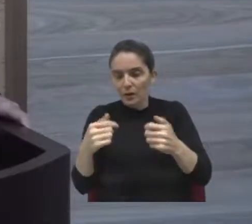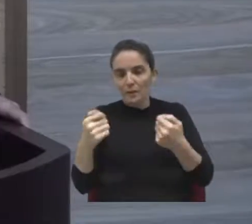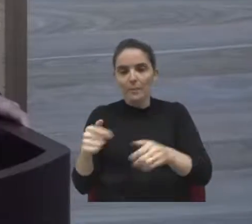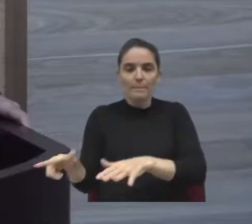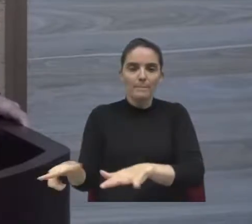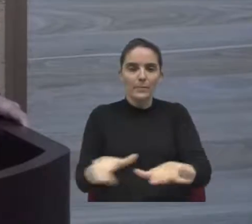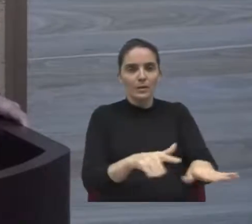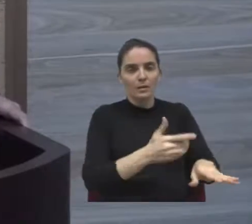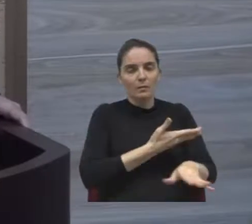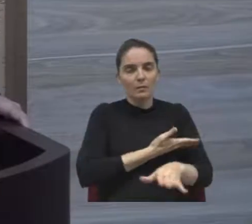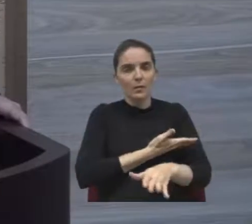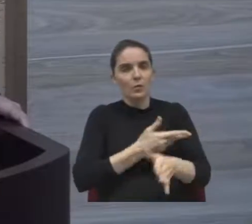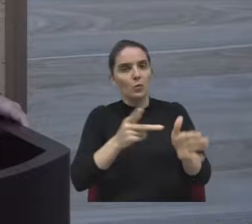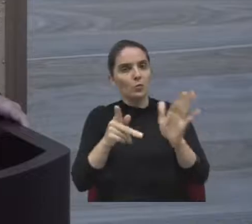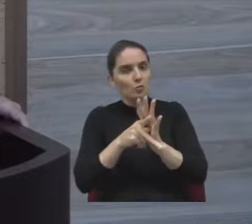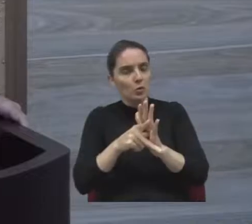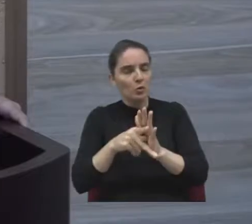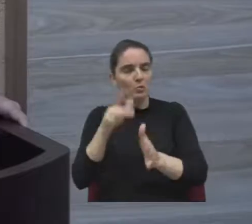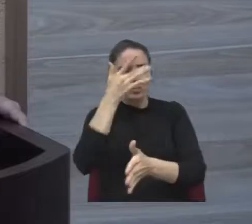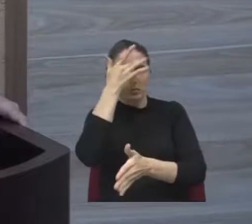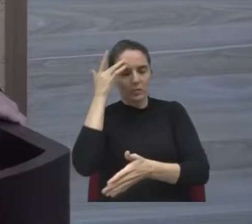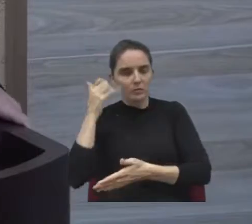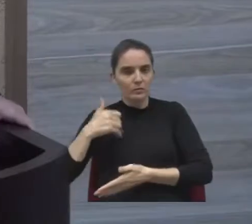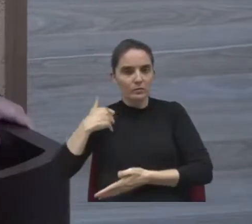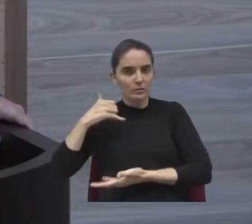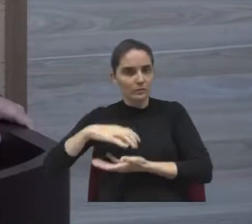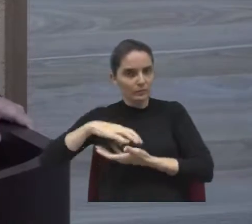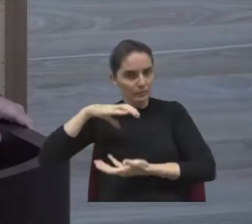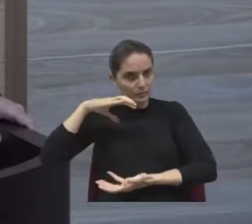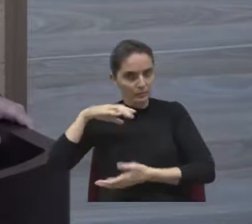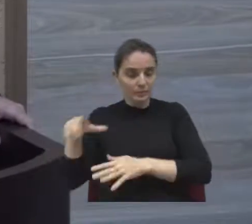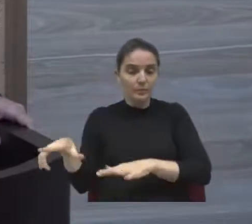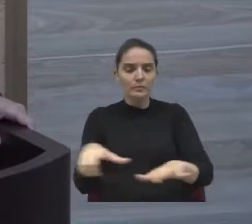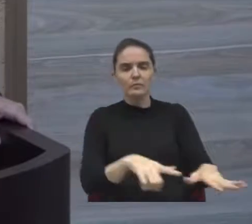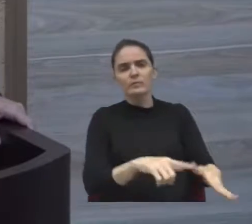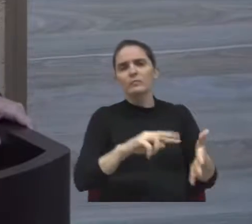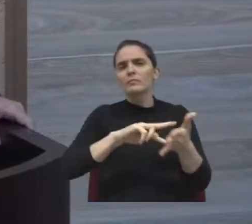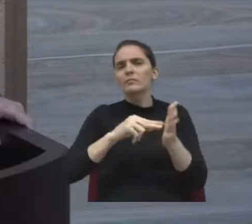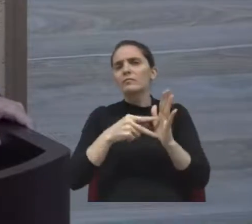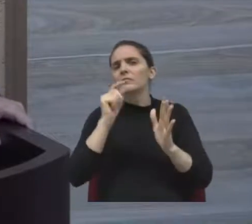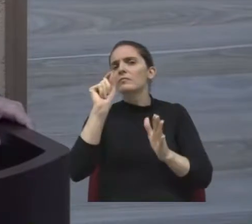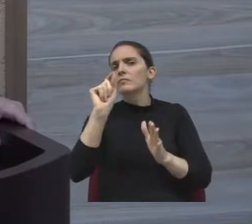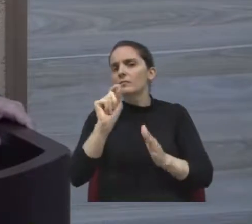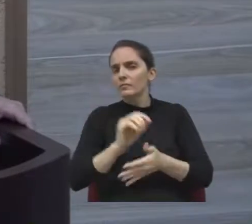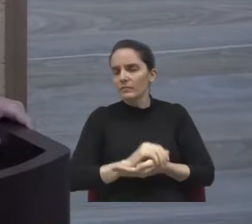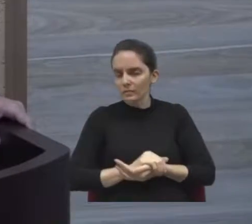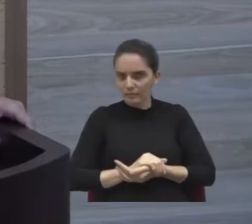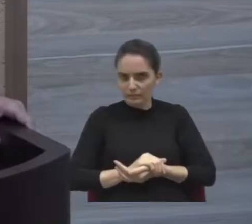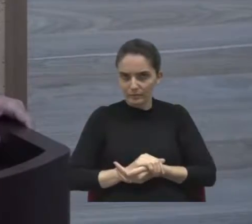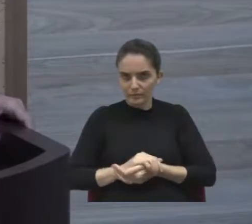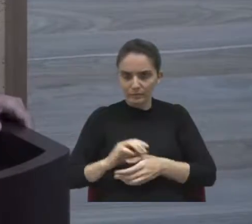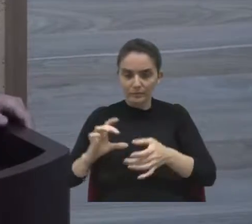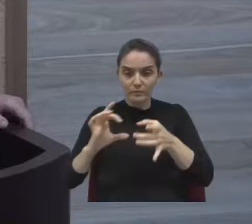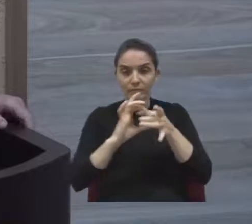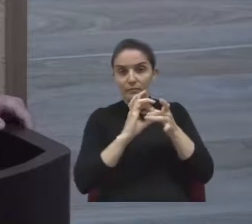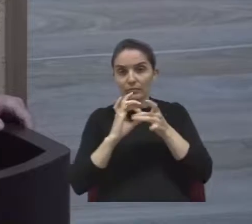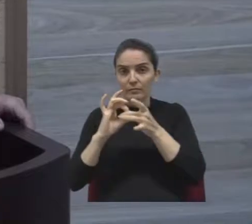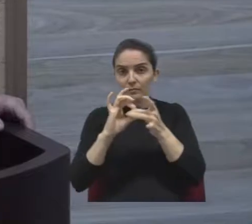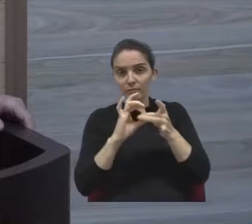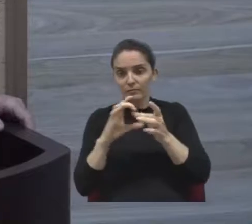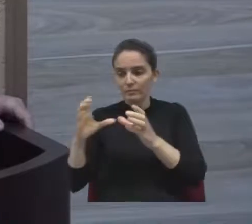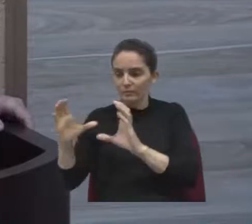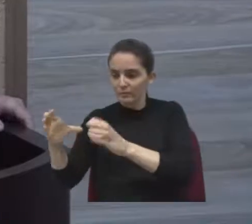idoso. Essa semana, ela procura fazer uma interação entre a